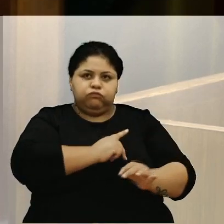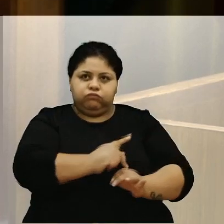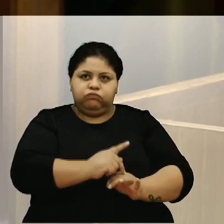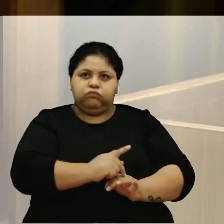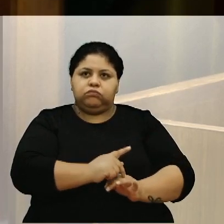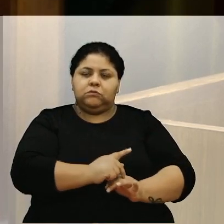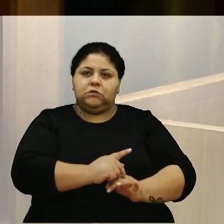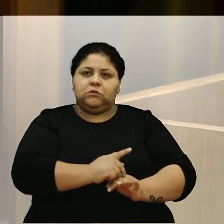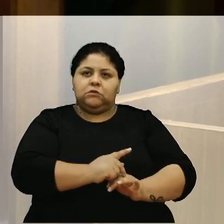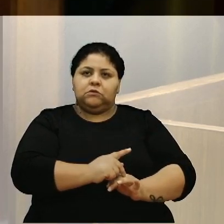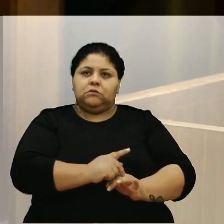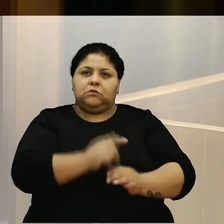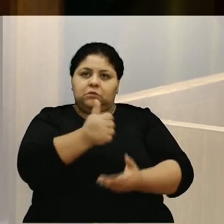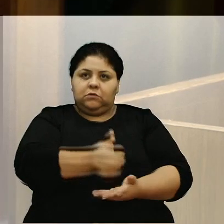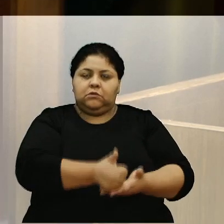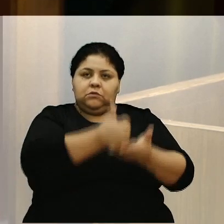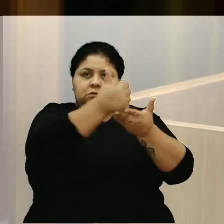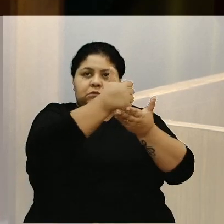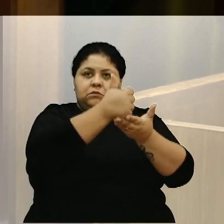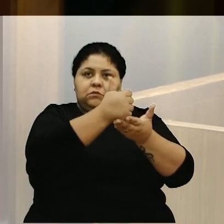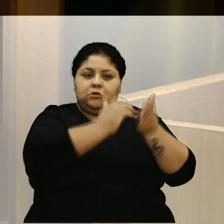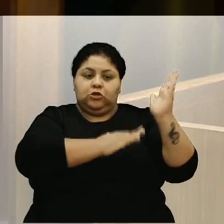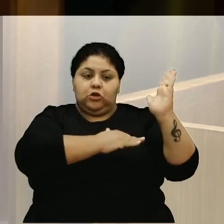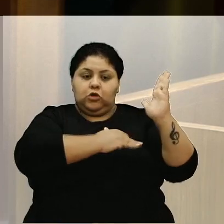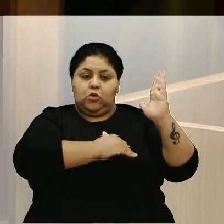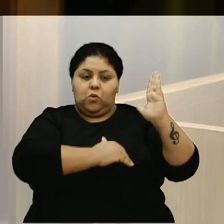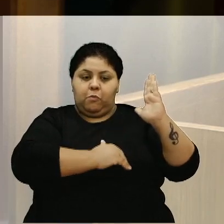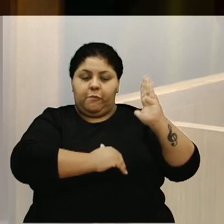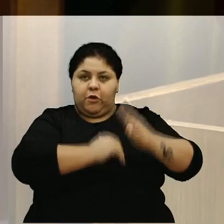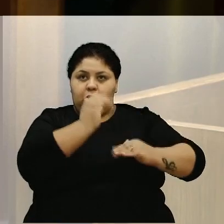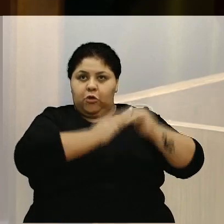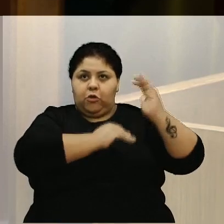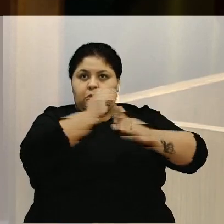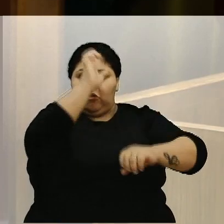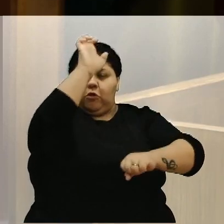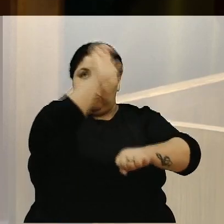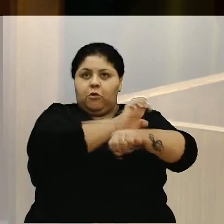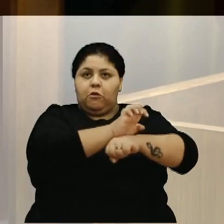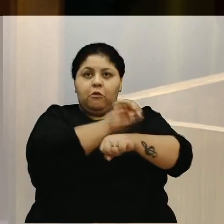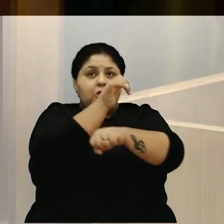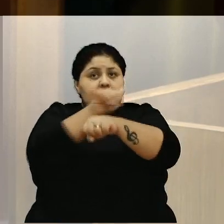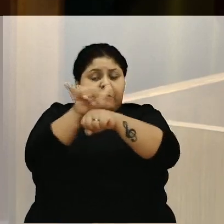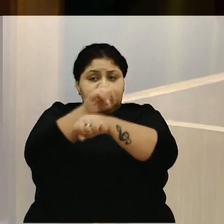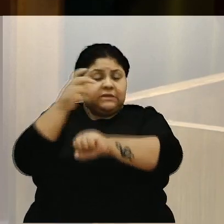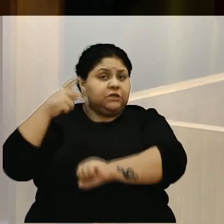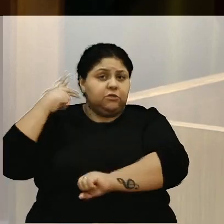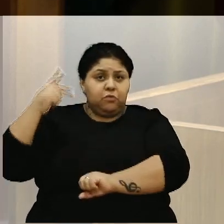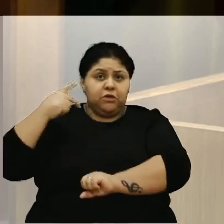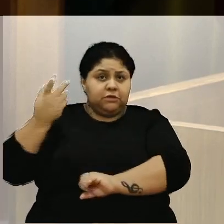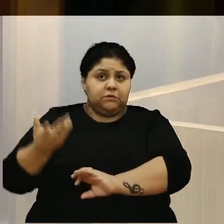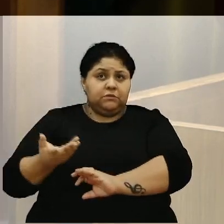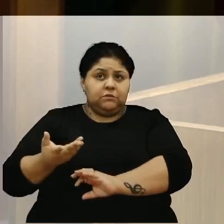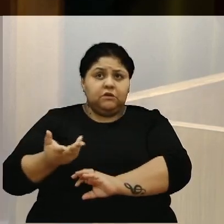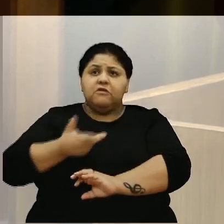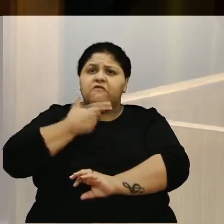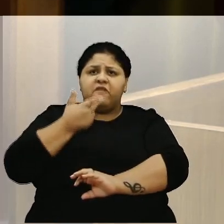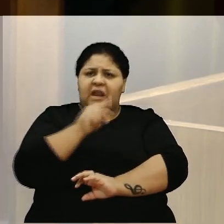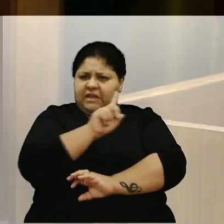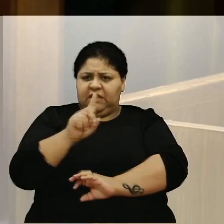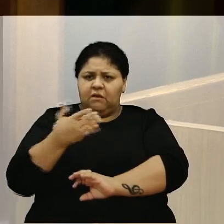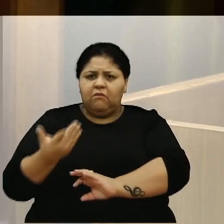República para o apoio à reconstrução do Rio Grande do Sul, é uma estratégia política. Vem me dizer que não